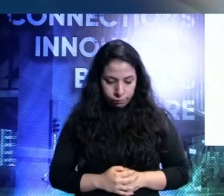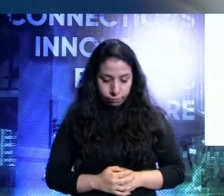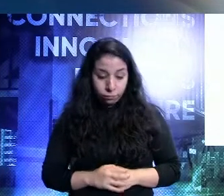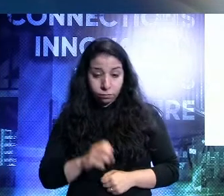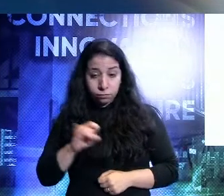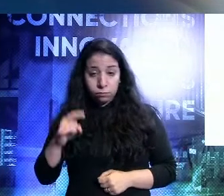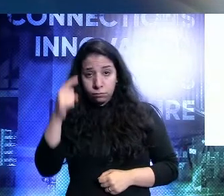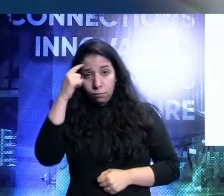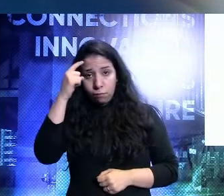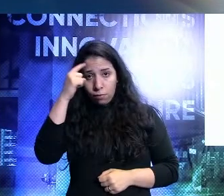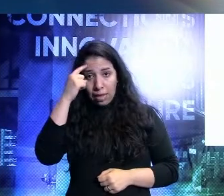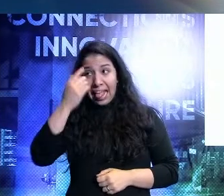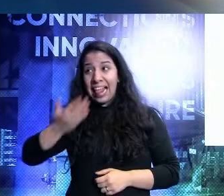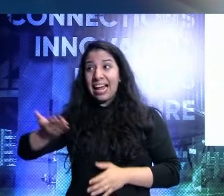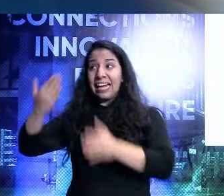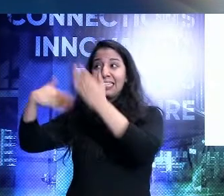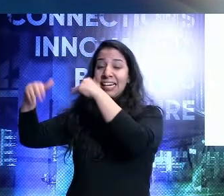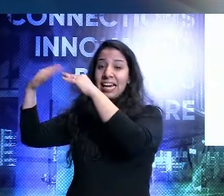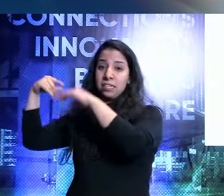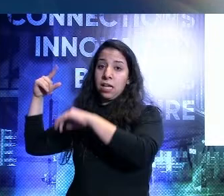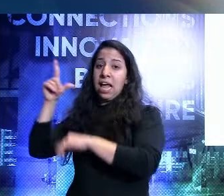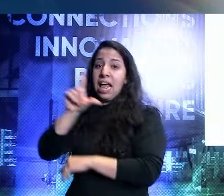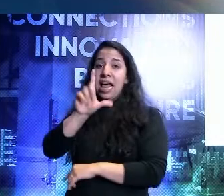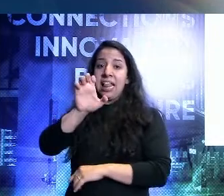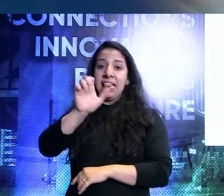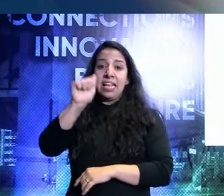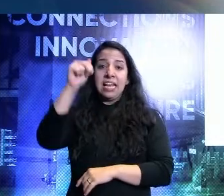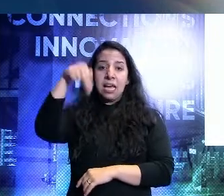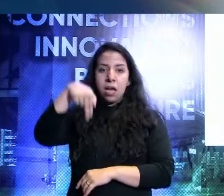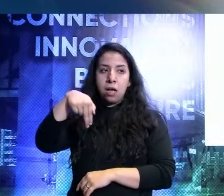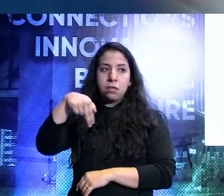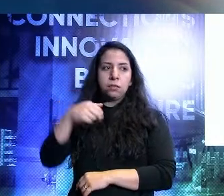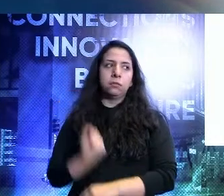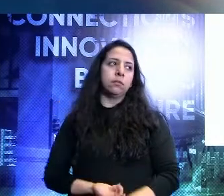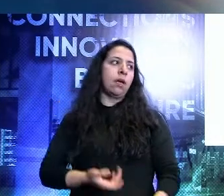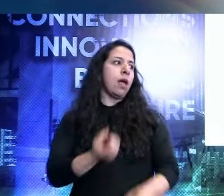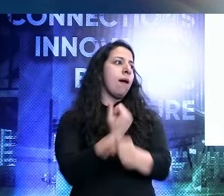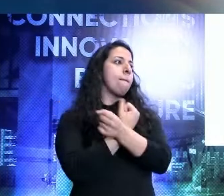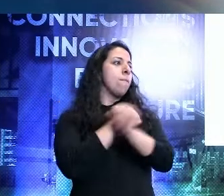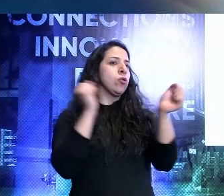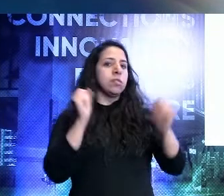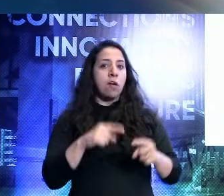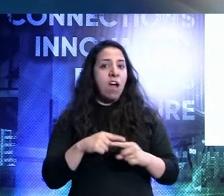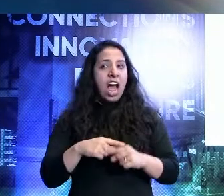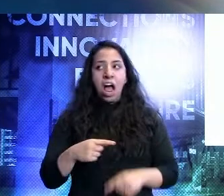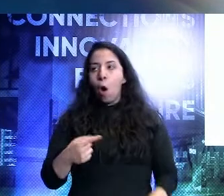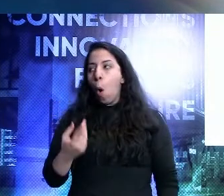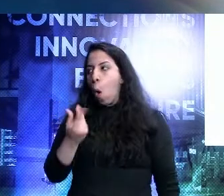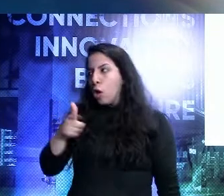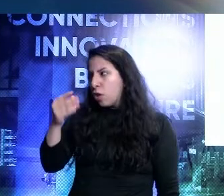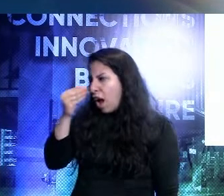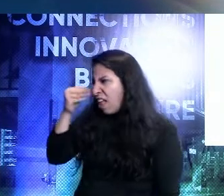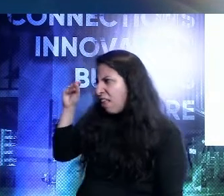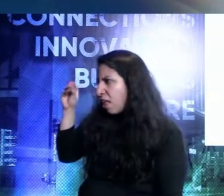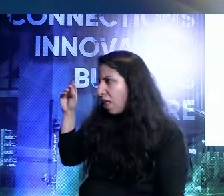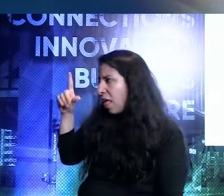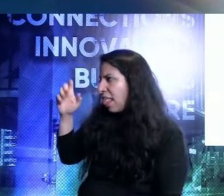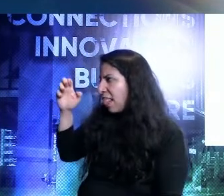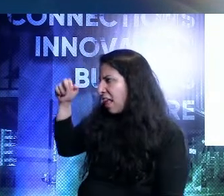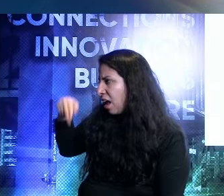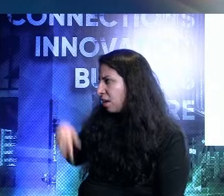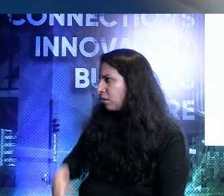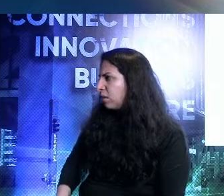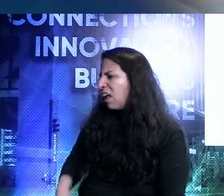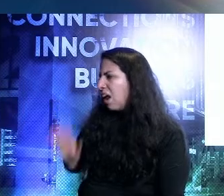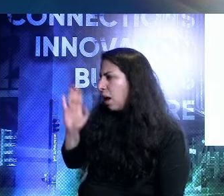atrás, quando o Lean ficou impossível de ser ignorado pelas outras montadoras, porque veio da Toyota, né? O tal do